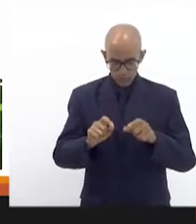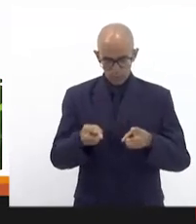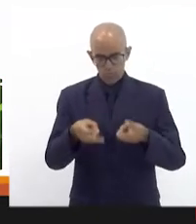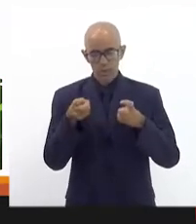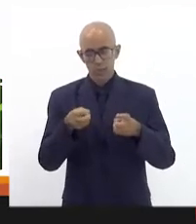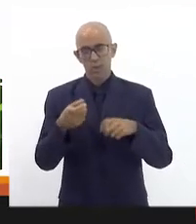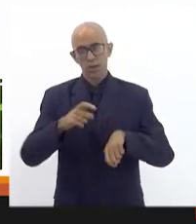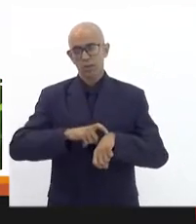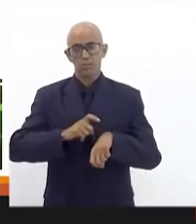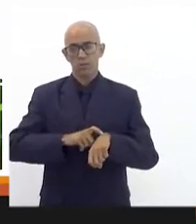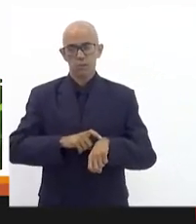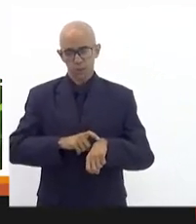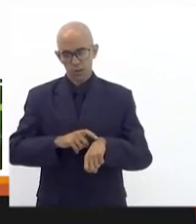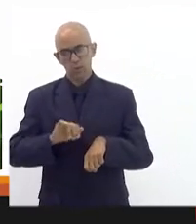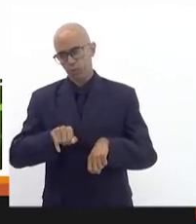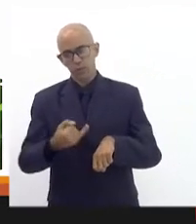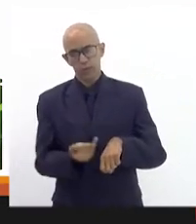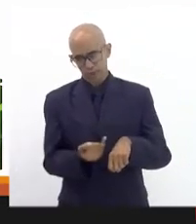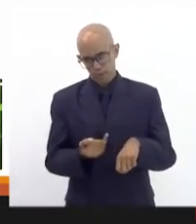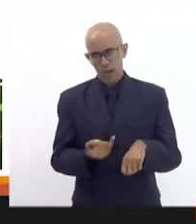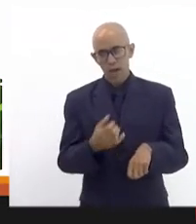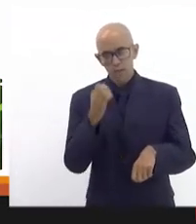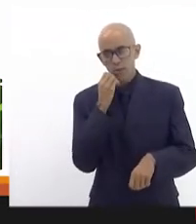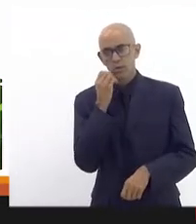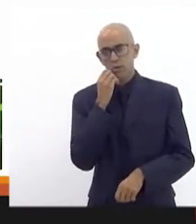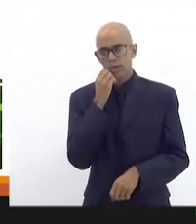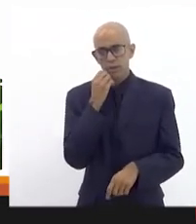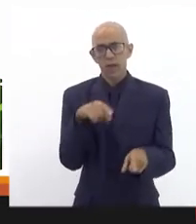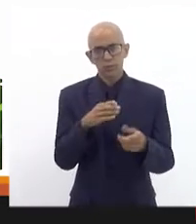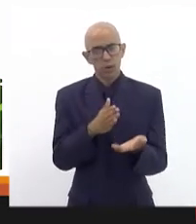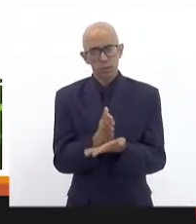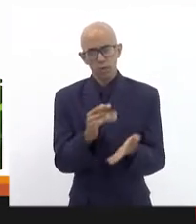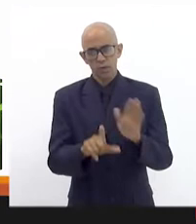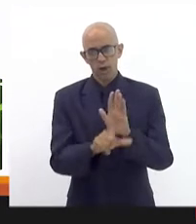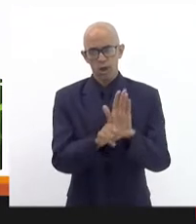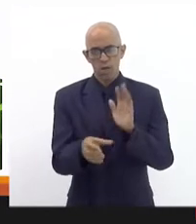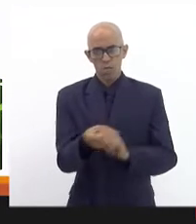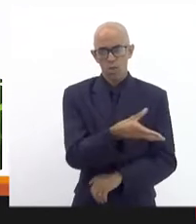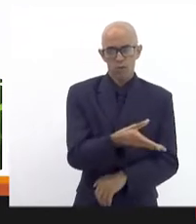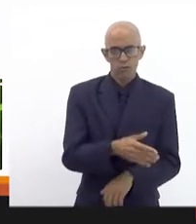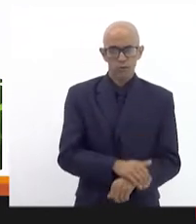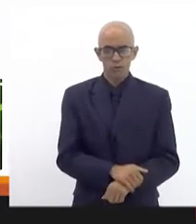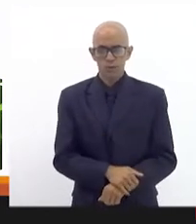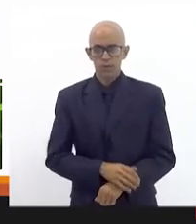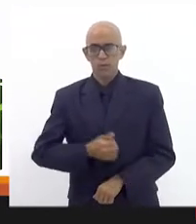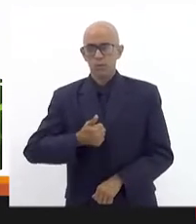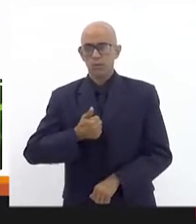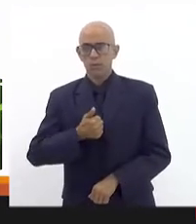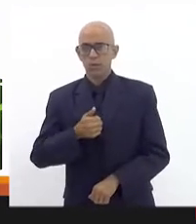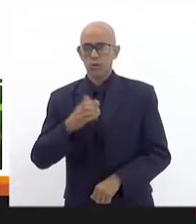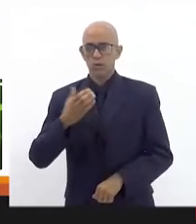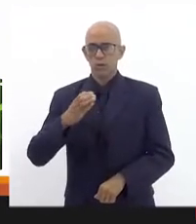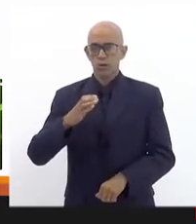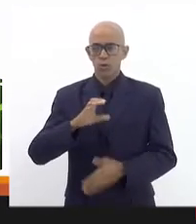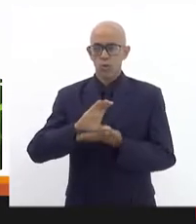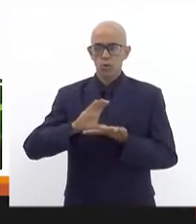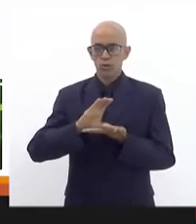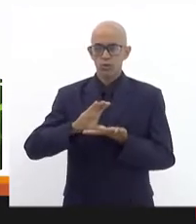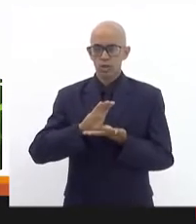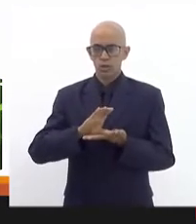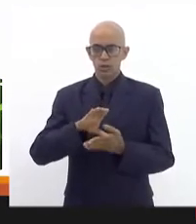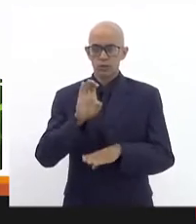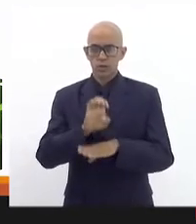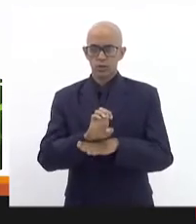nesse momento e aproveitar essa oportunidade para aprovar a nova lei. Primeiro é o Conselho Estadual de Ciência, Tecnologia e Inovação, né? O